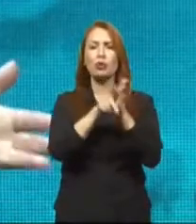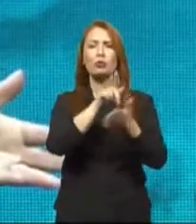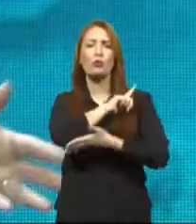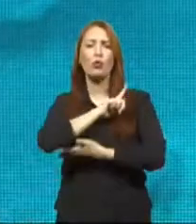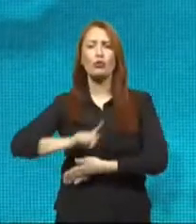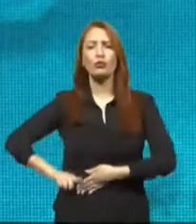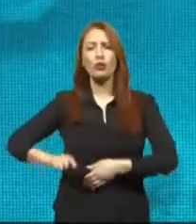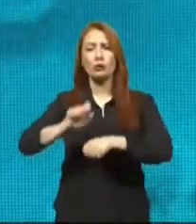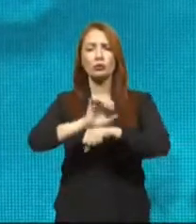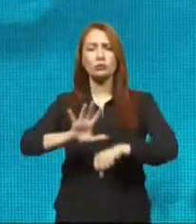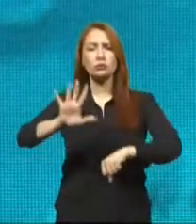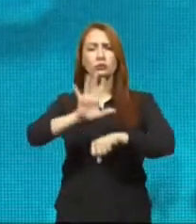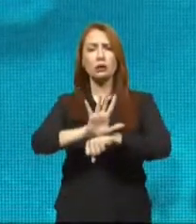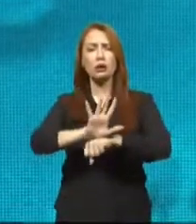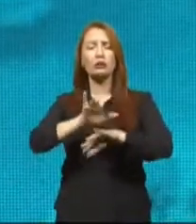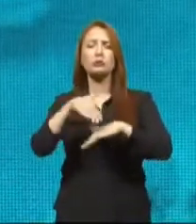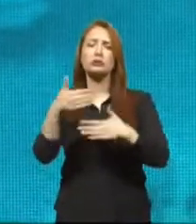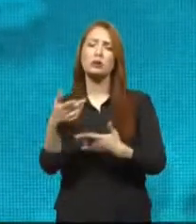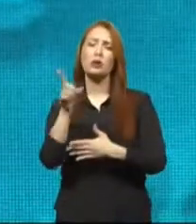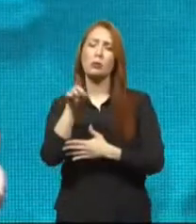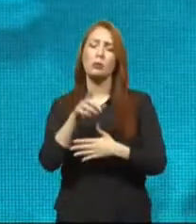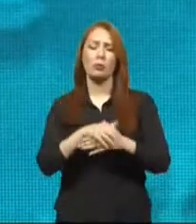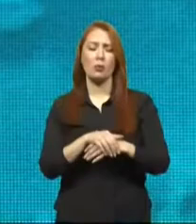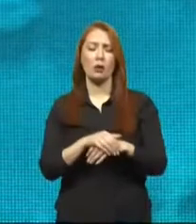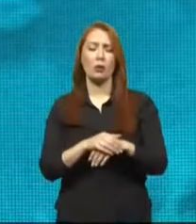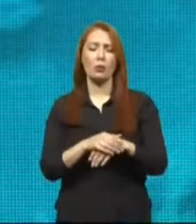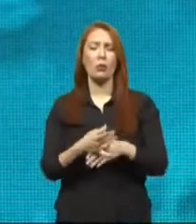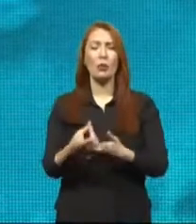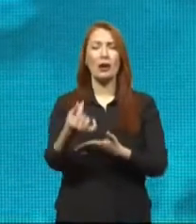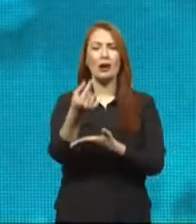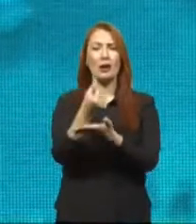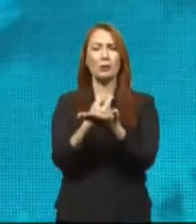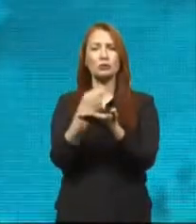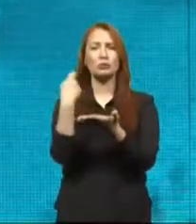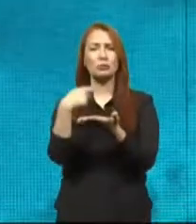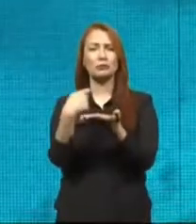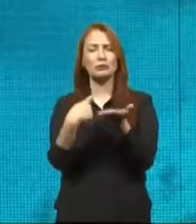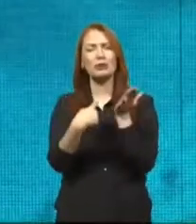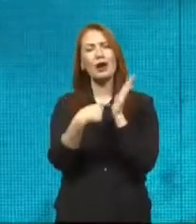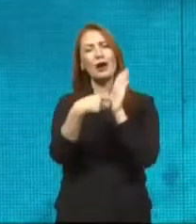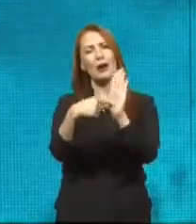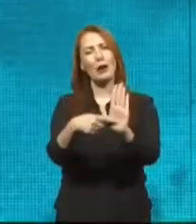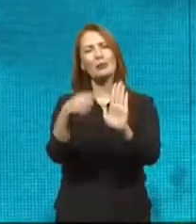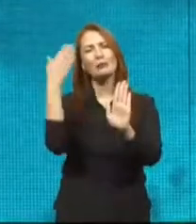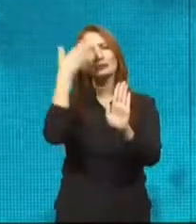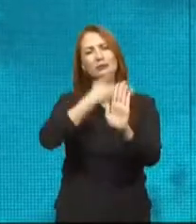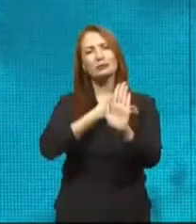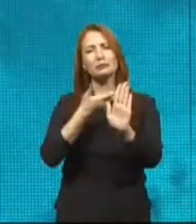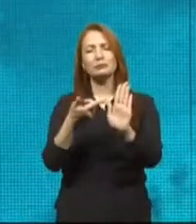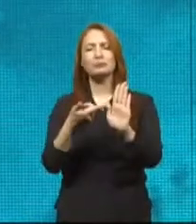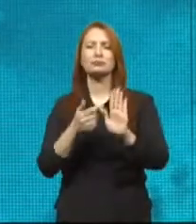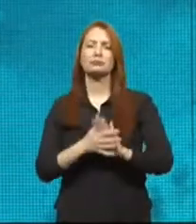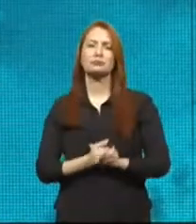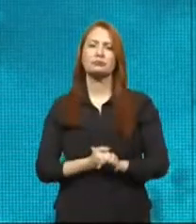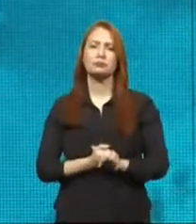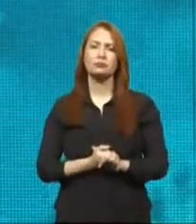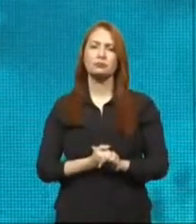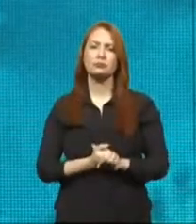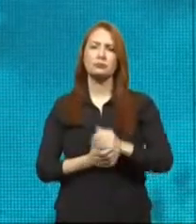recurso que vai ser utilizado e que precisa ter uma prestação de contas. Então, ele deve ter uma formalização, uma